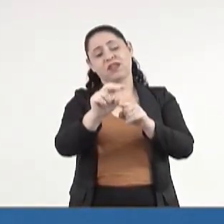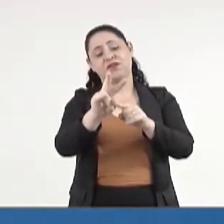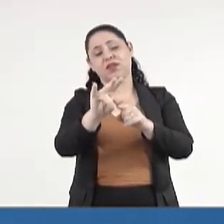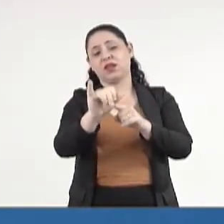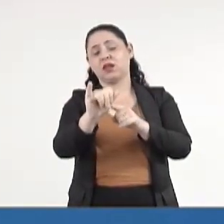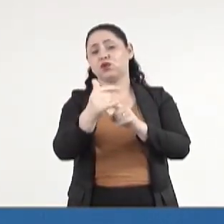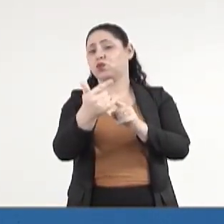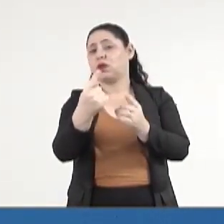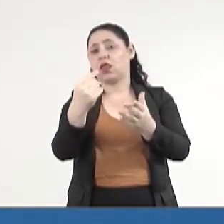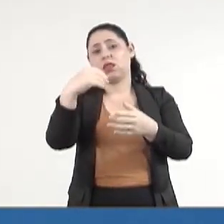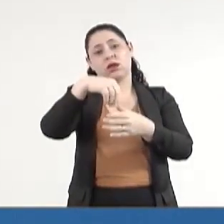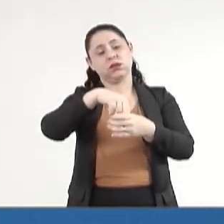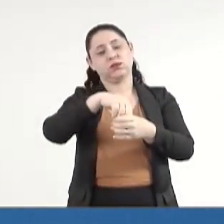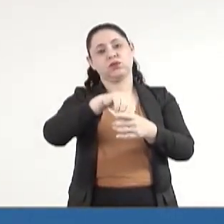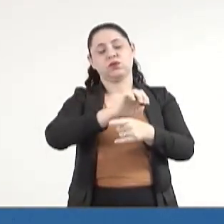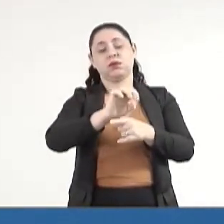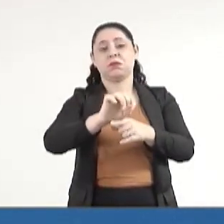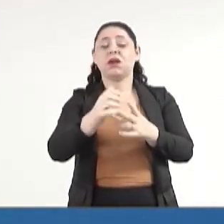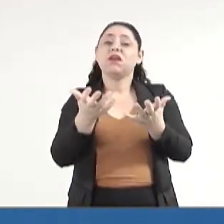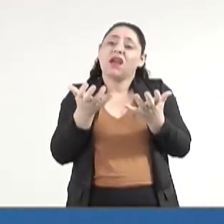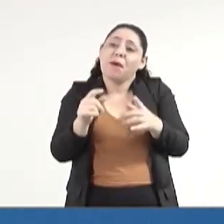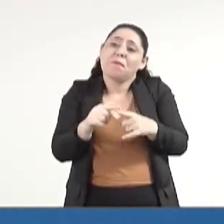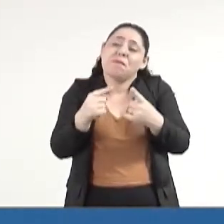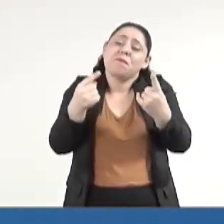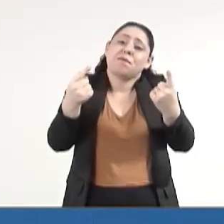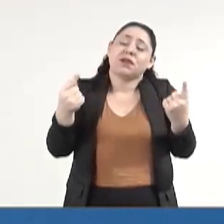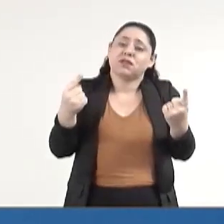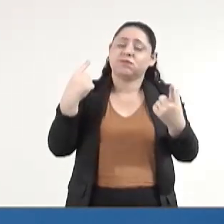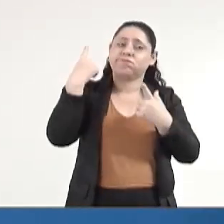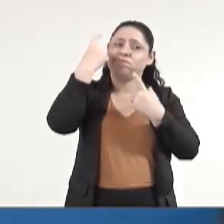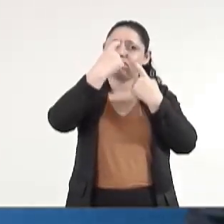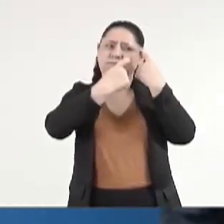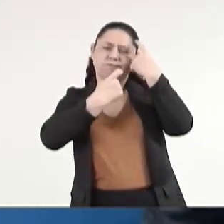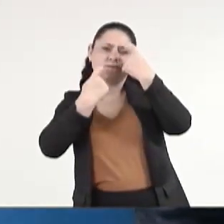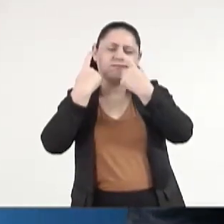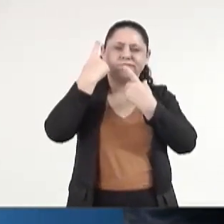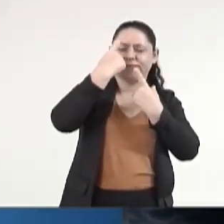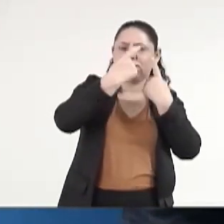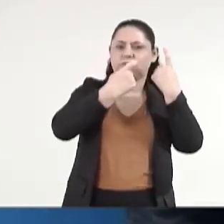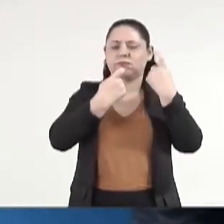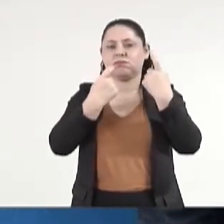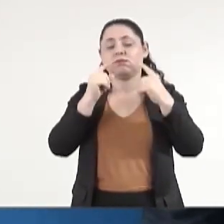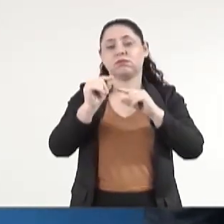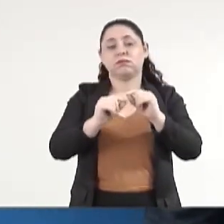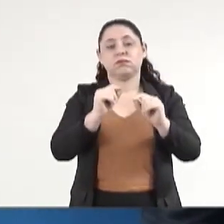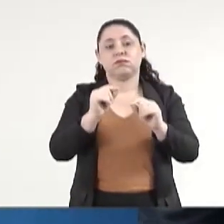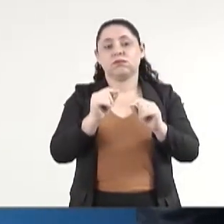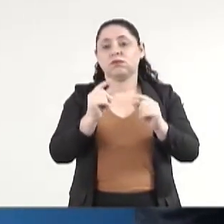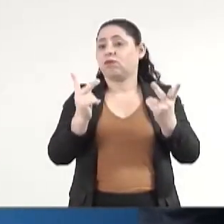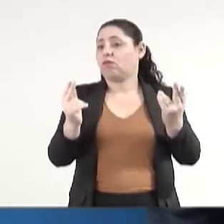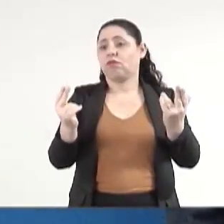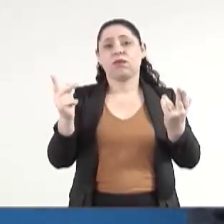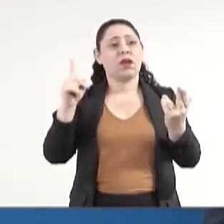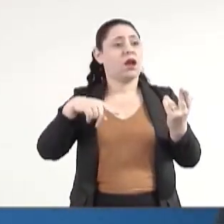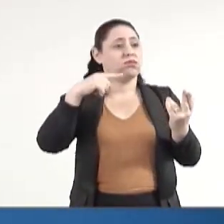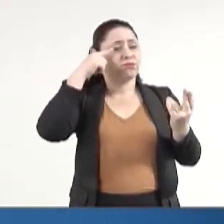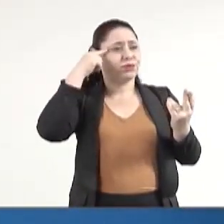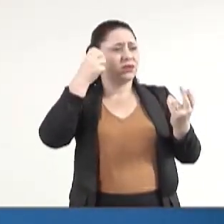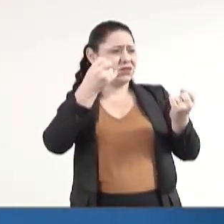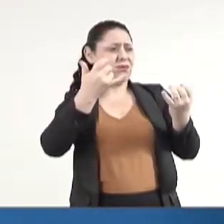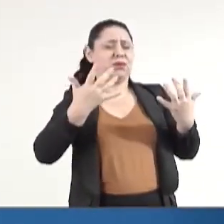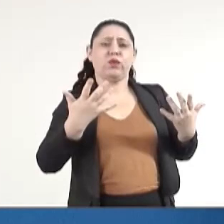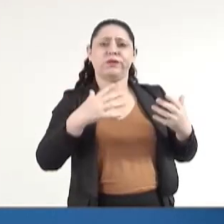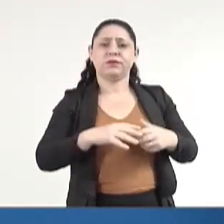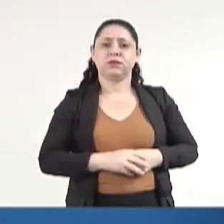CCR dentro do nosso estado de Mato Grosso do Sul. Queremos, mas a preocupação é exatamente no mesmo viés que o deputado